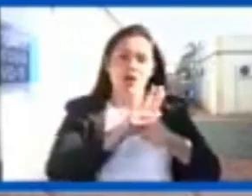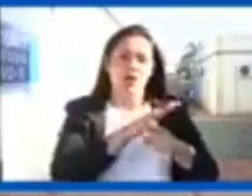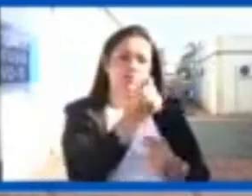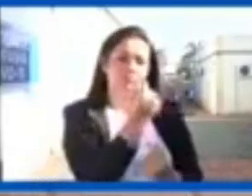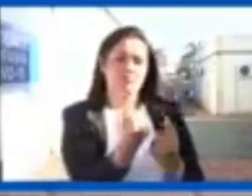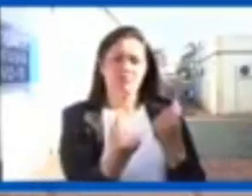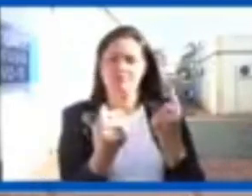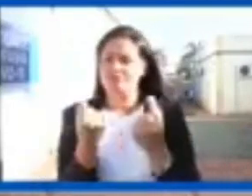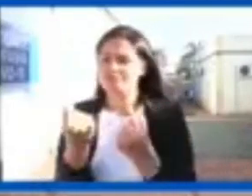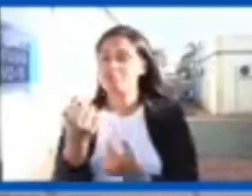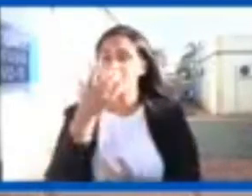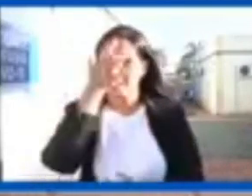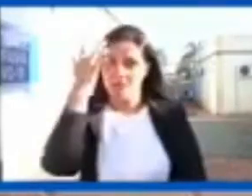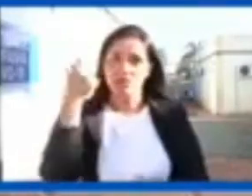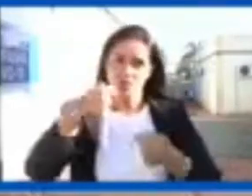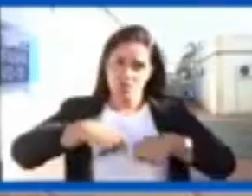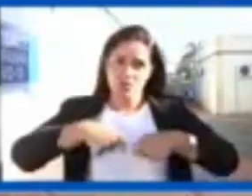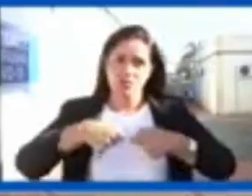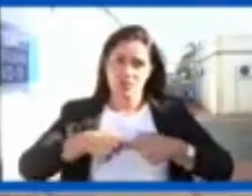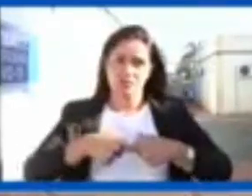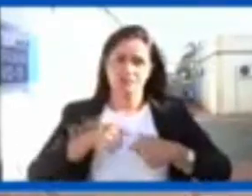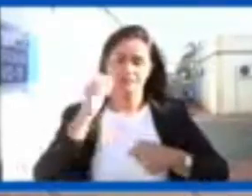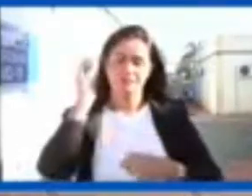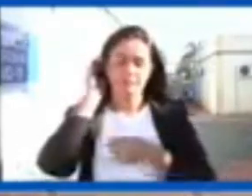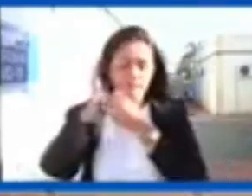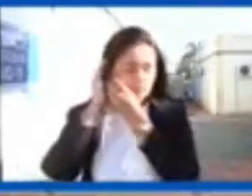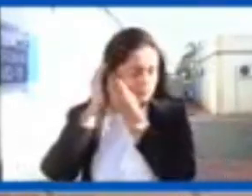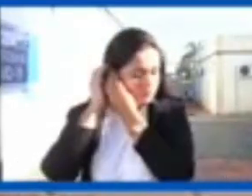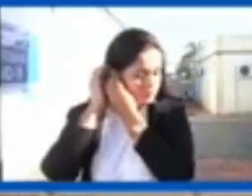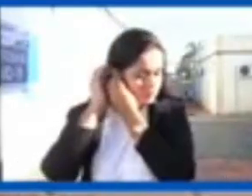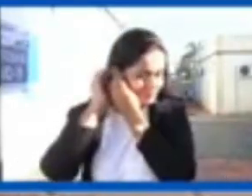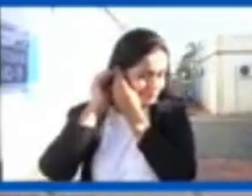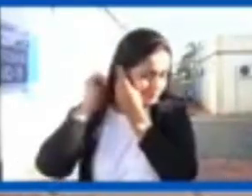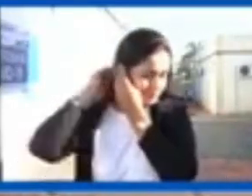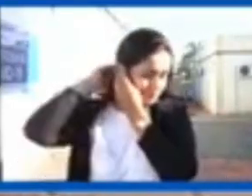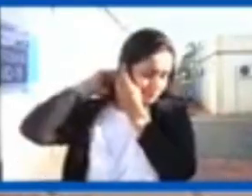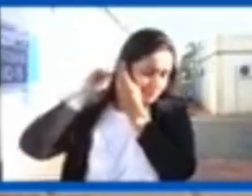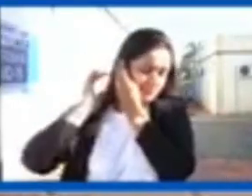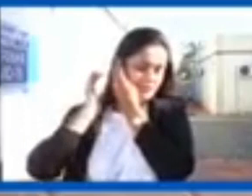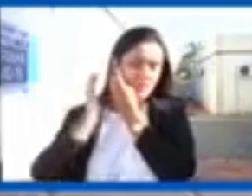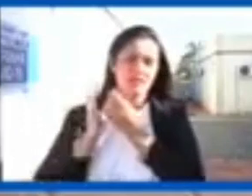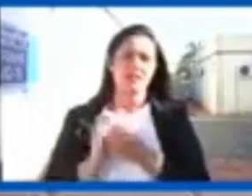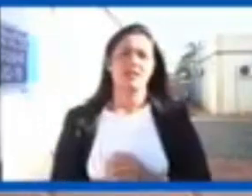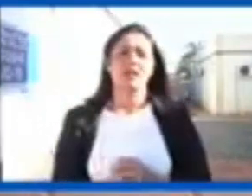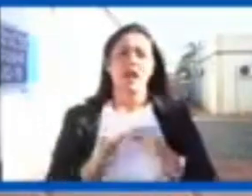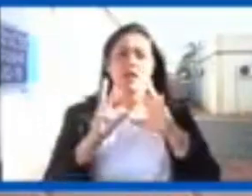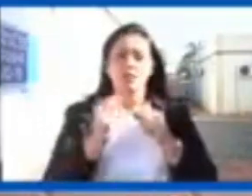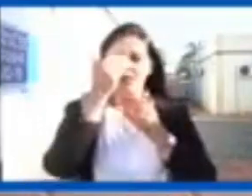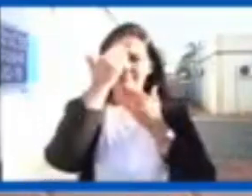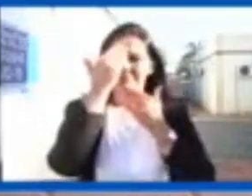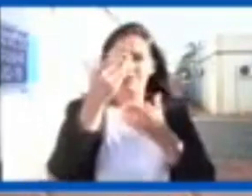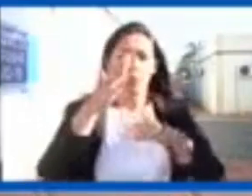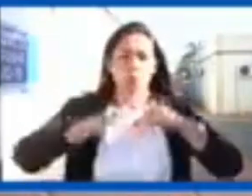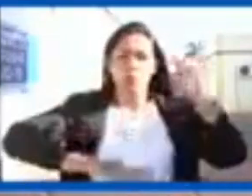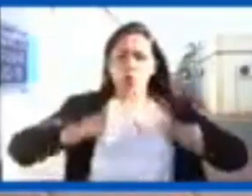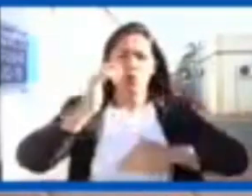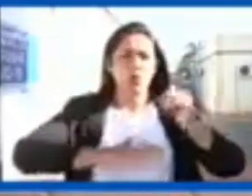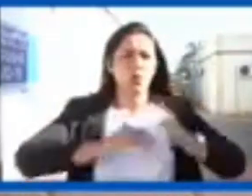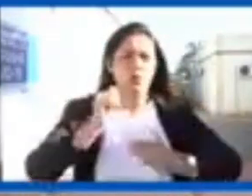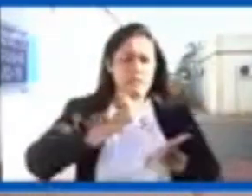possível aos nossos pacientes agradecemos imensamente a todos os profissionais a todas as secretarias